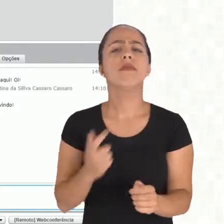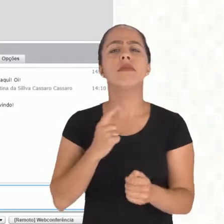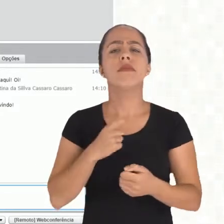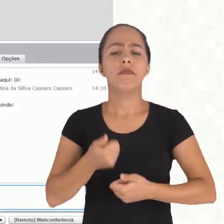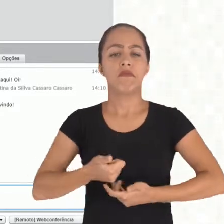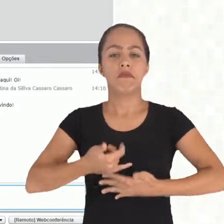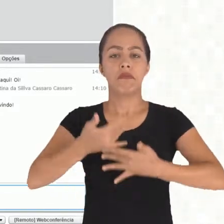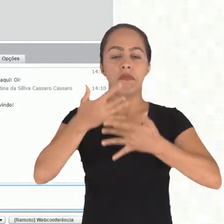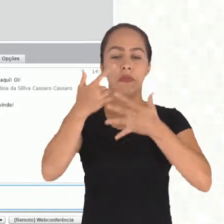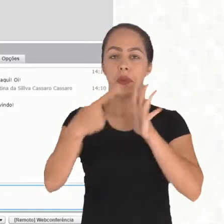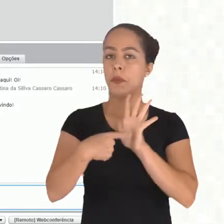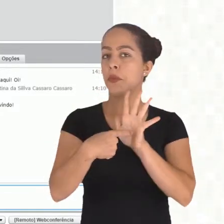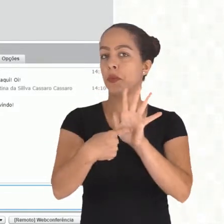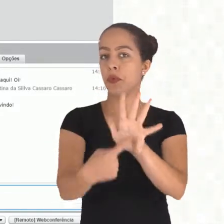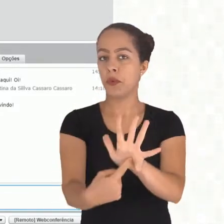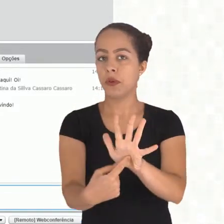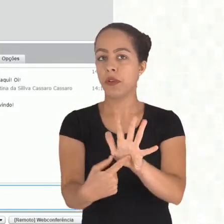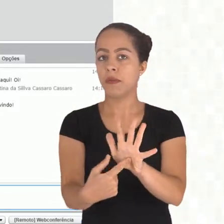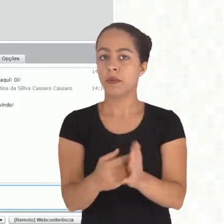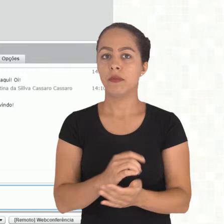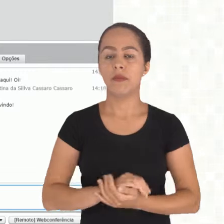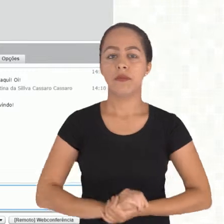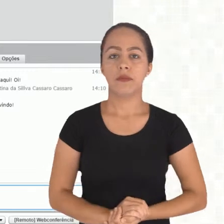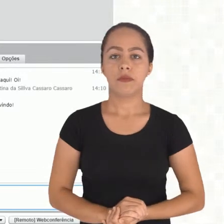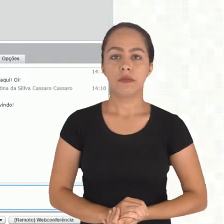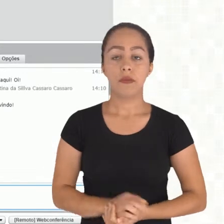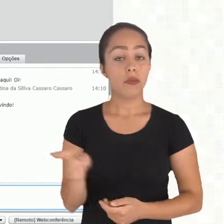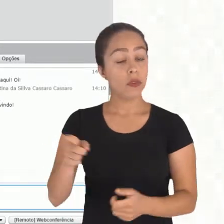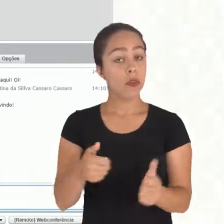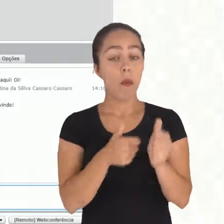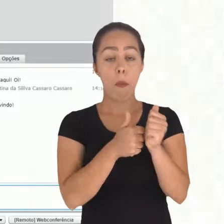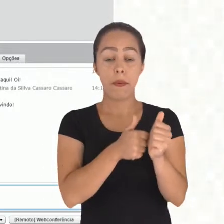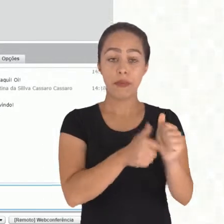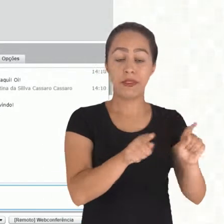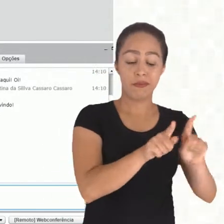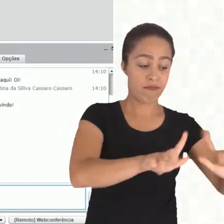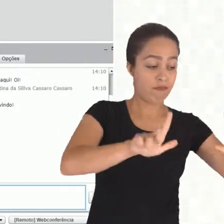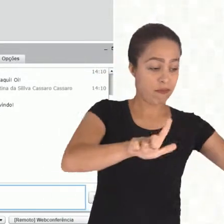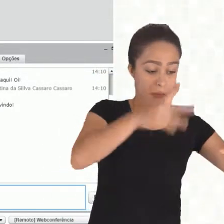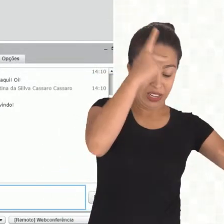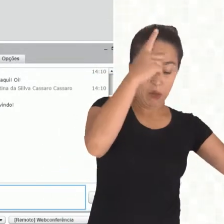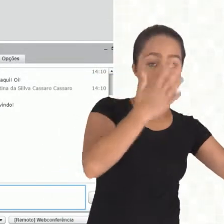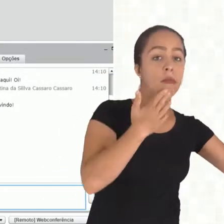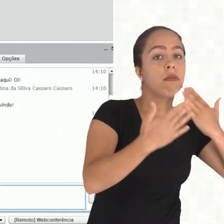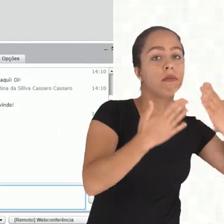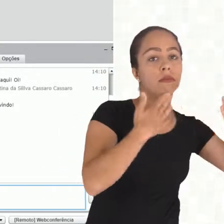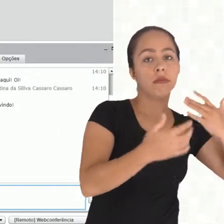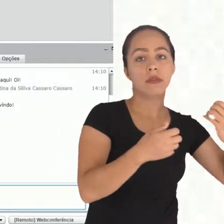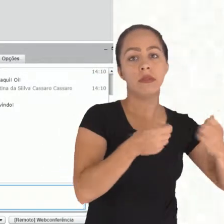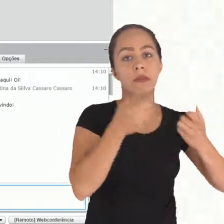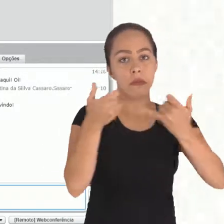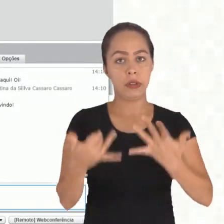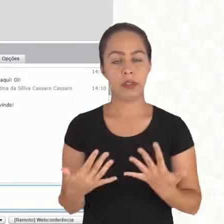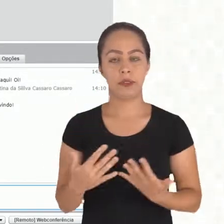e que apresentar só que vai acontecendo e você vai acompanhando o que a outra pessoa está falando o apresentador